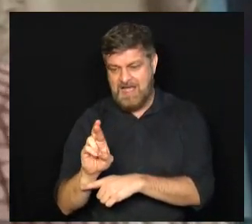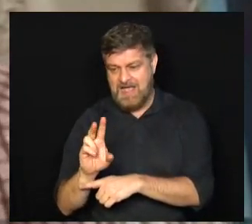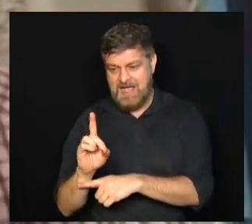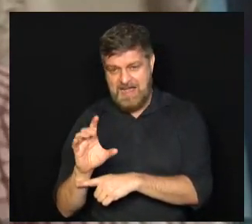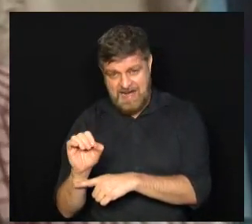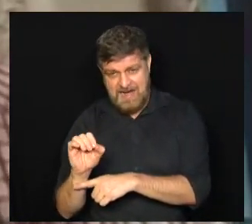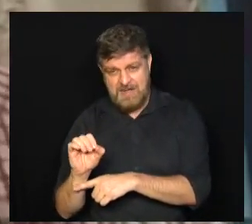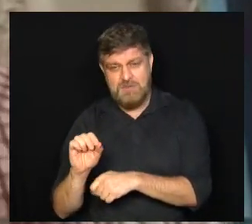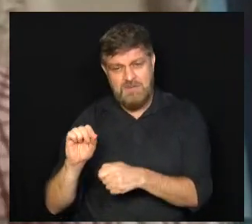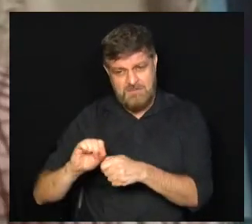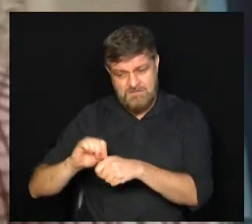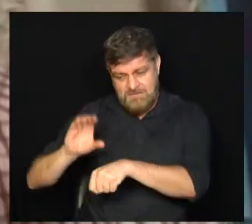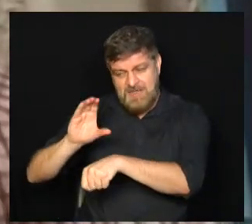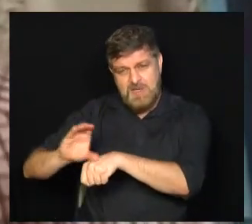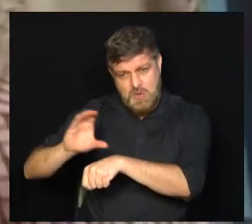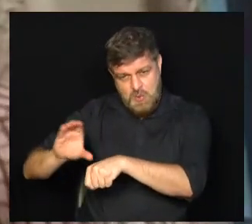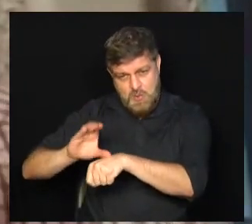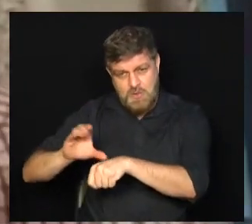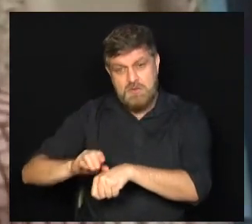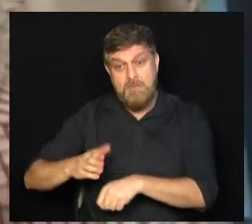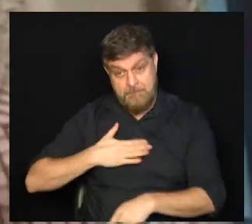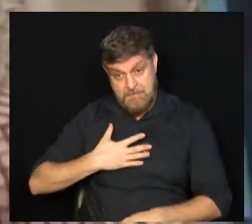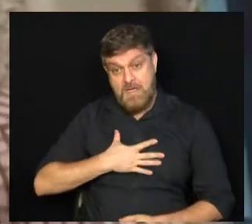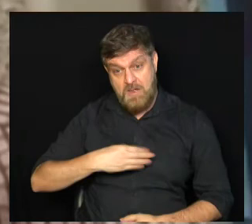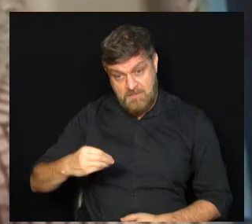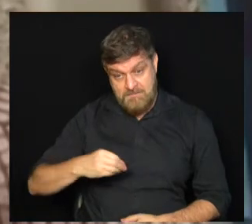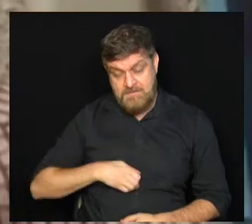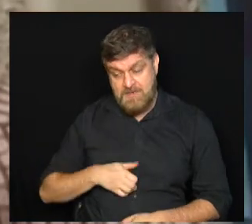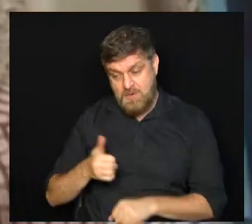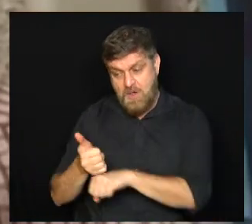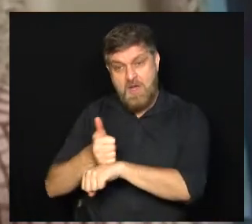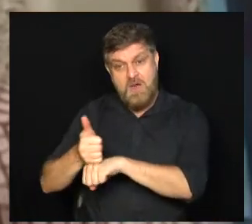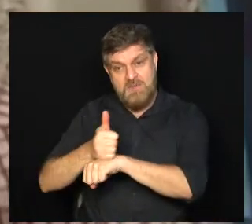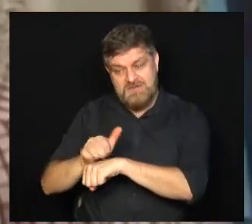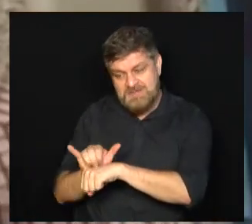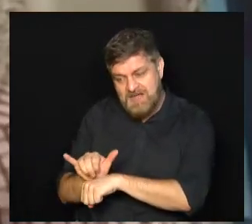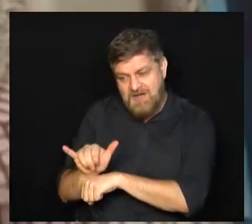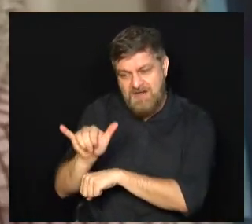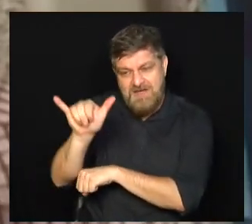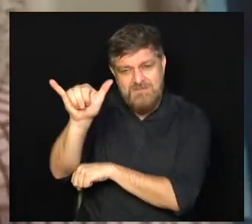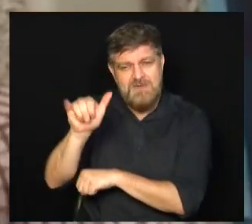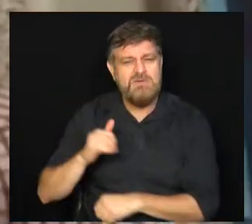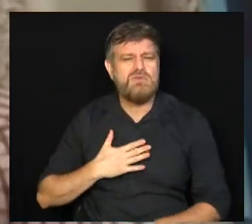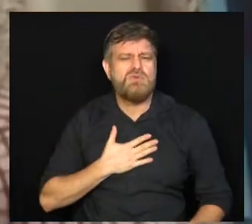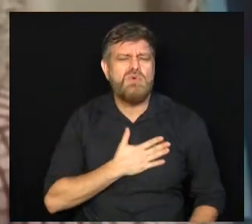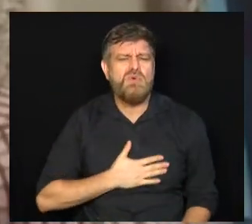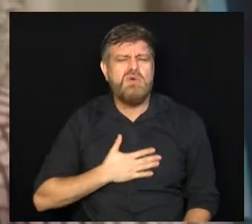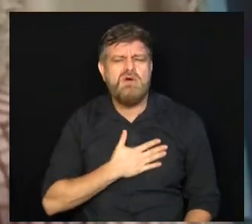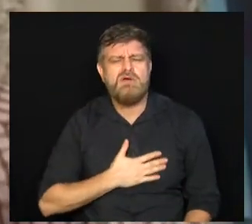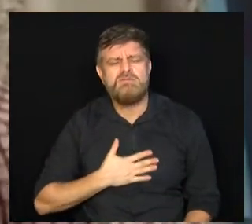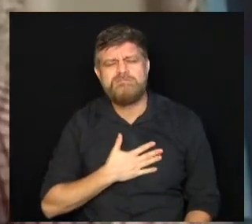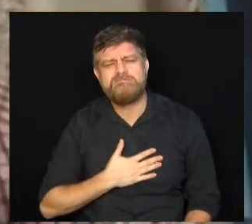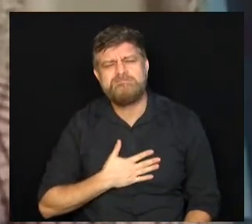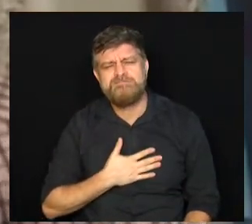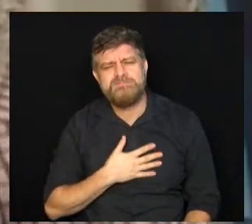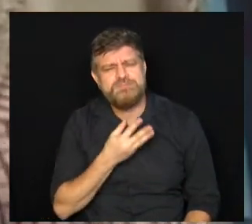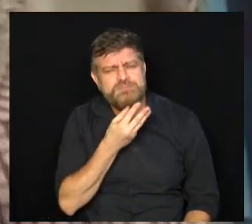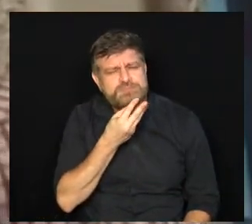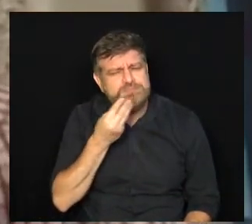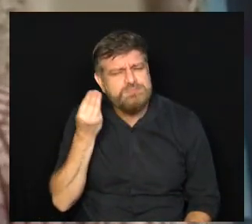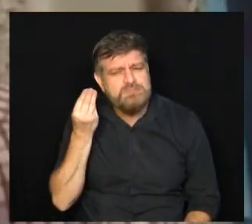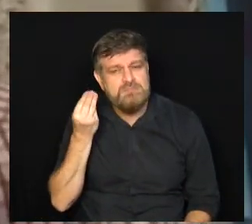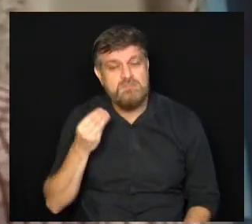Profight, comissário de bordo. E ele gosta muito. Mas